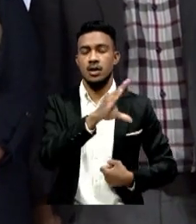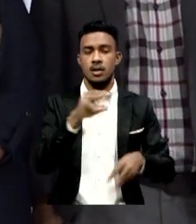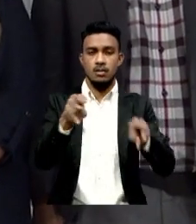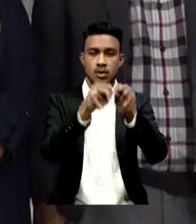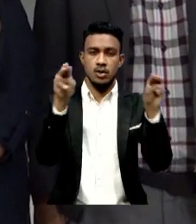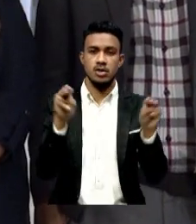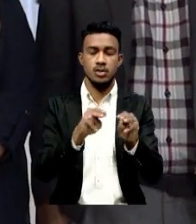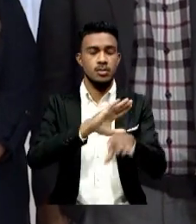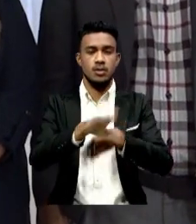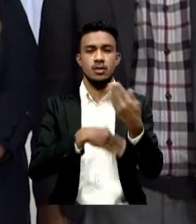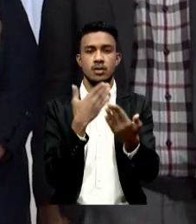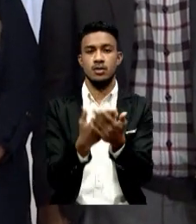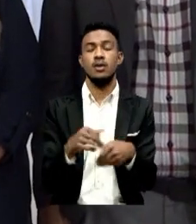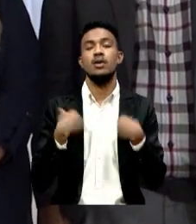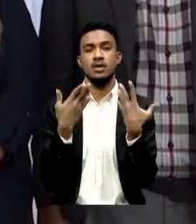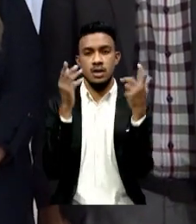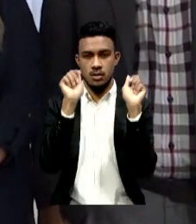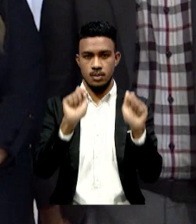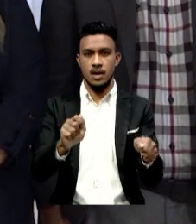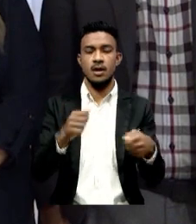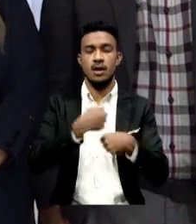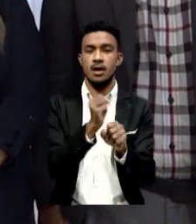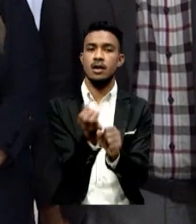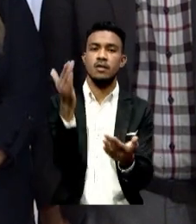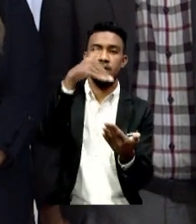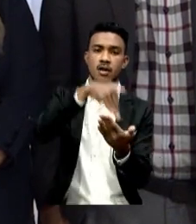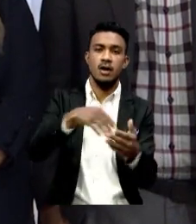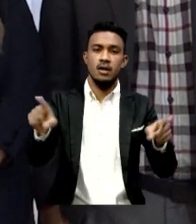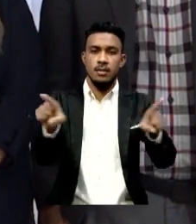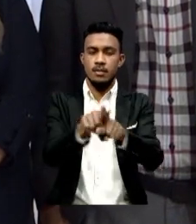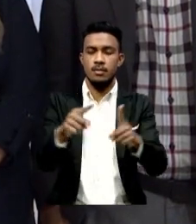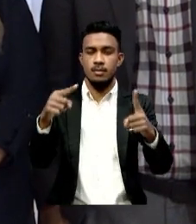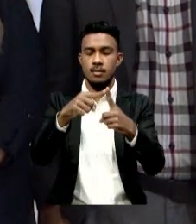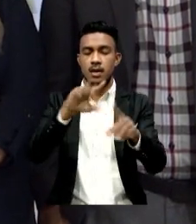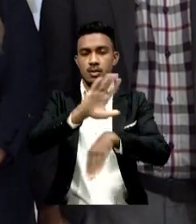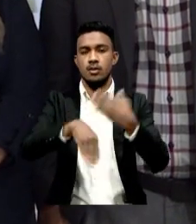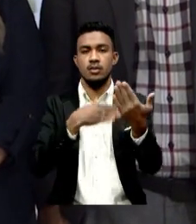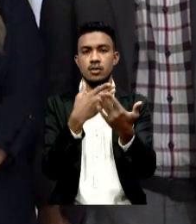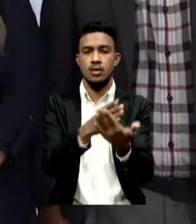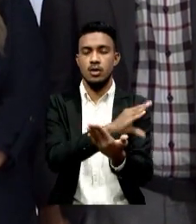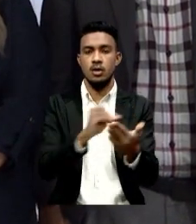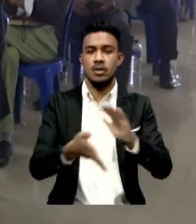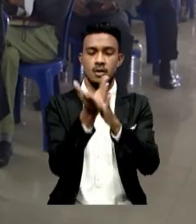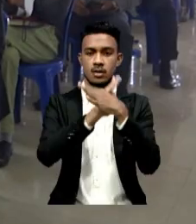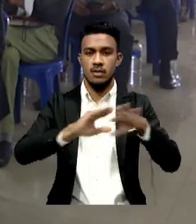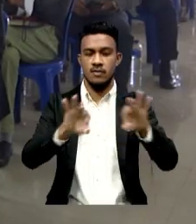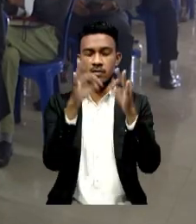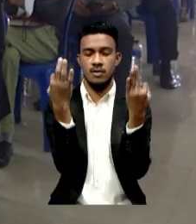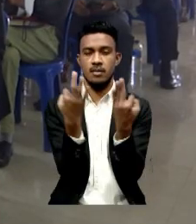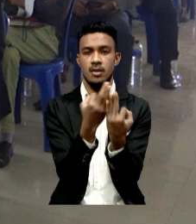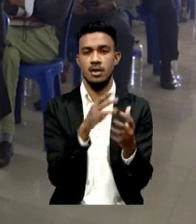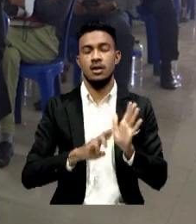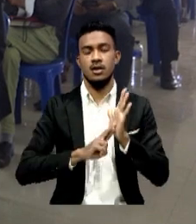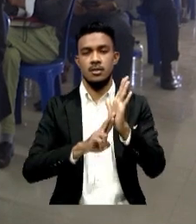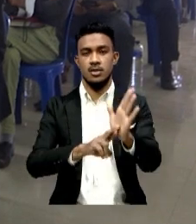município território Larantoma o no salto bele, halo fale balanço ba parte xototo, inclui unidade de saúde na família.